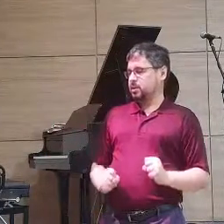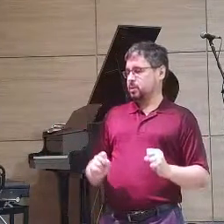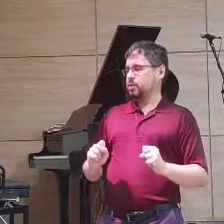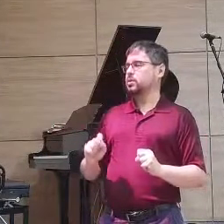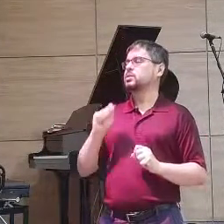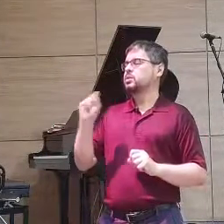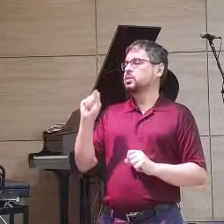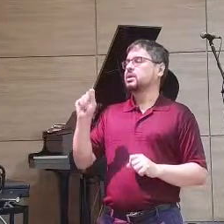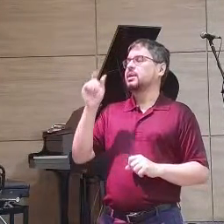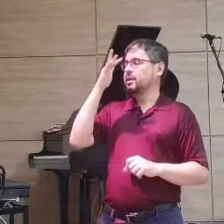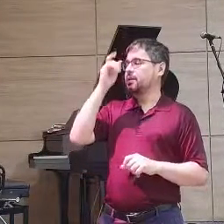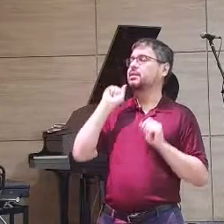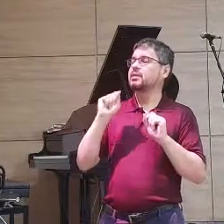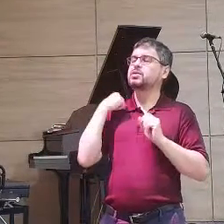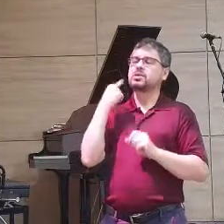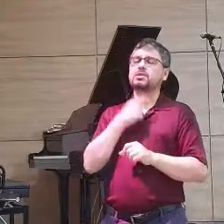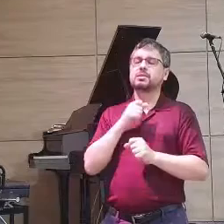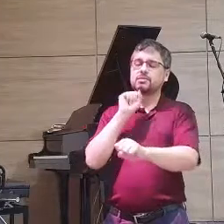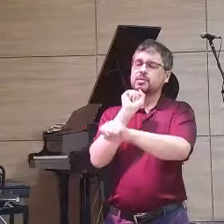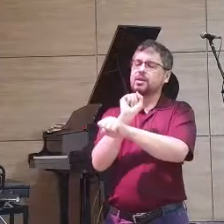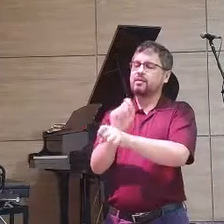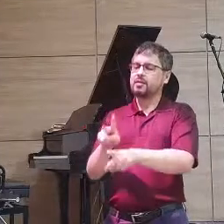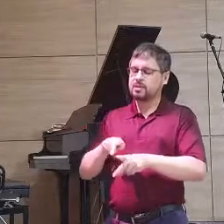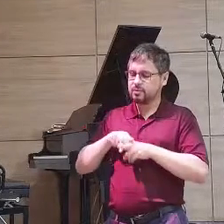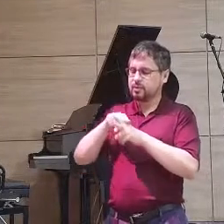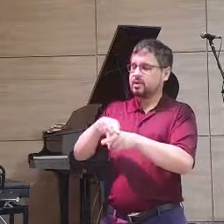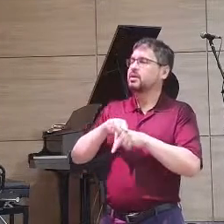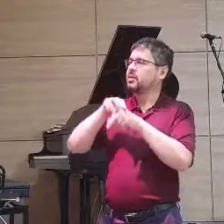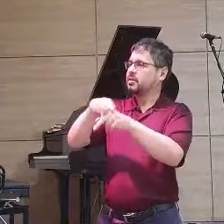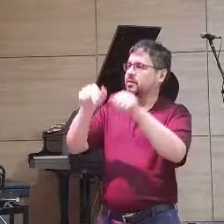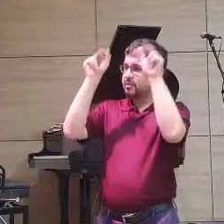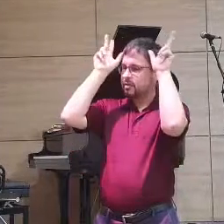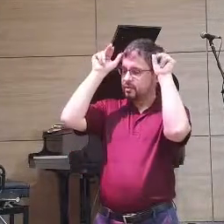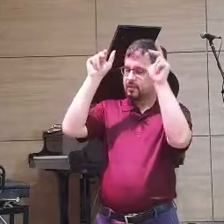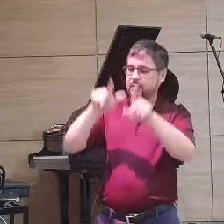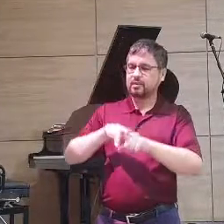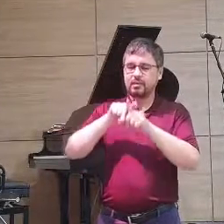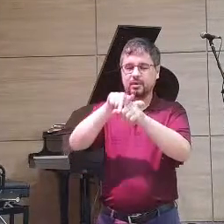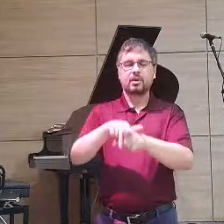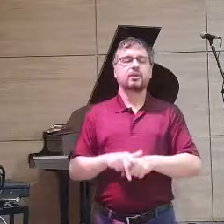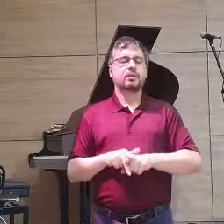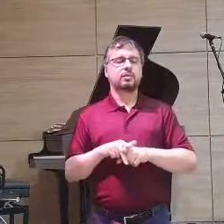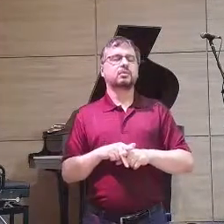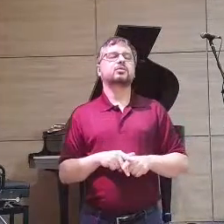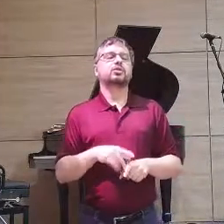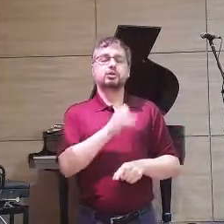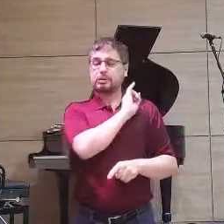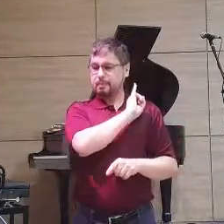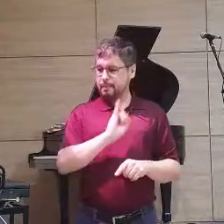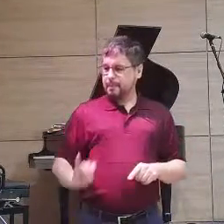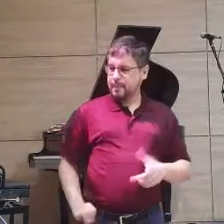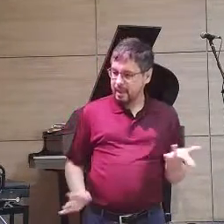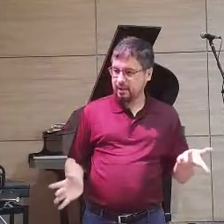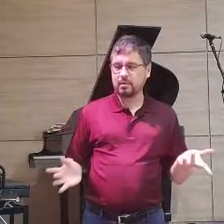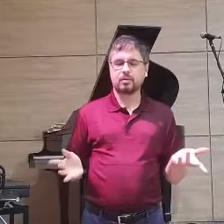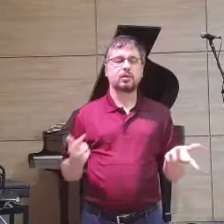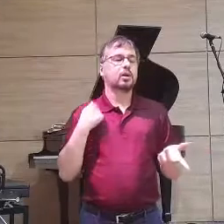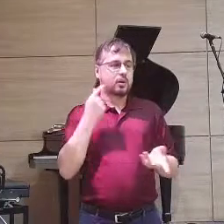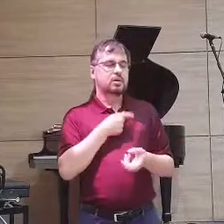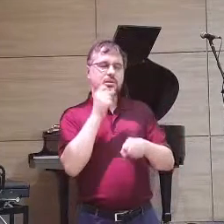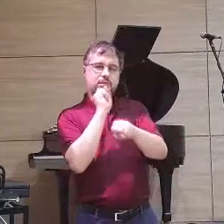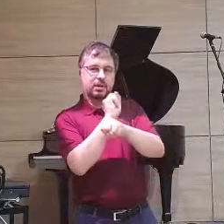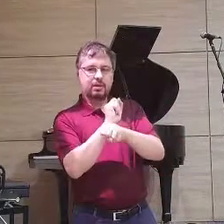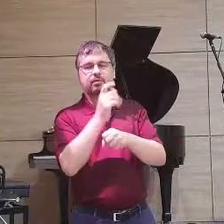que viria no dos é falo Branco você falou aquele cavalo Imperial do Alexandre o Grande nós esperávamos É